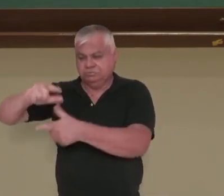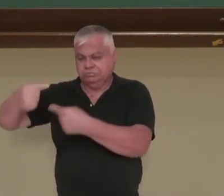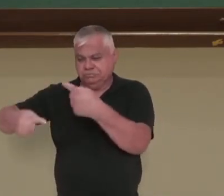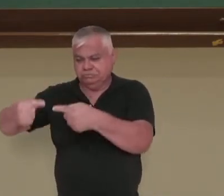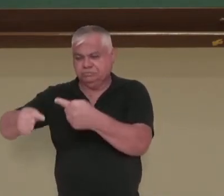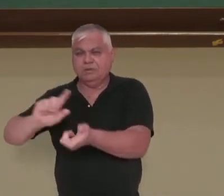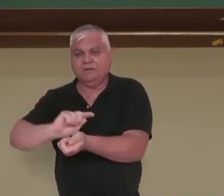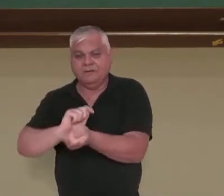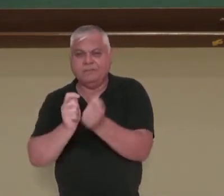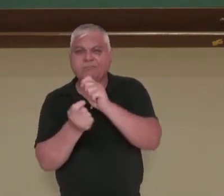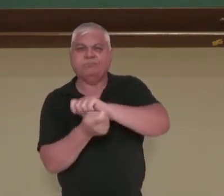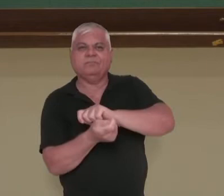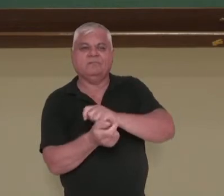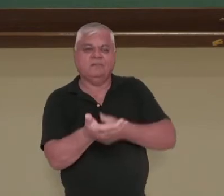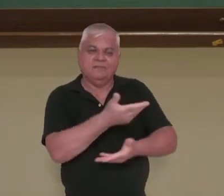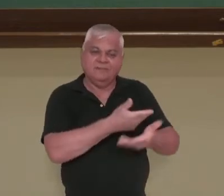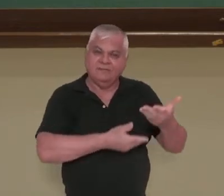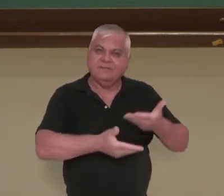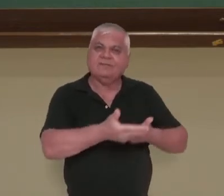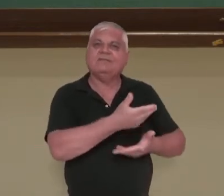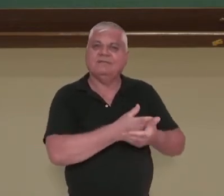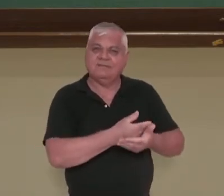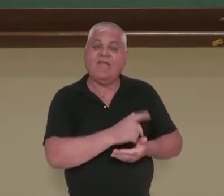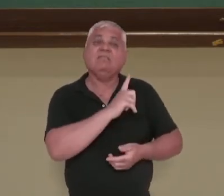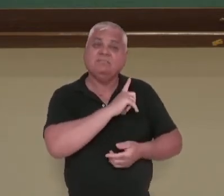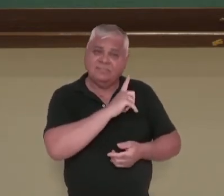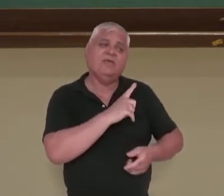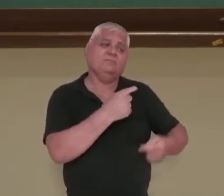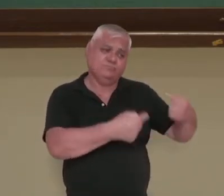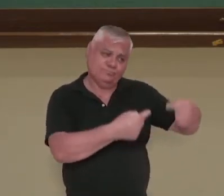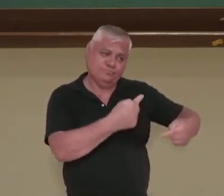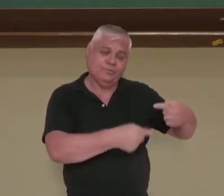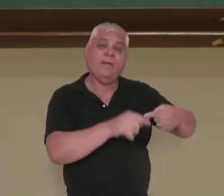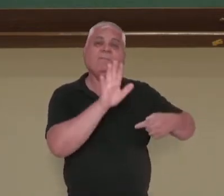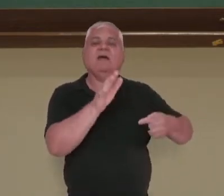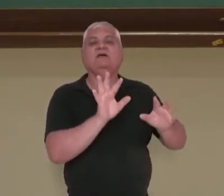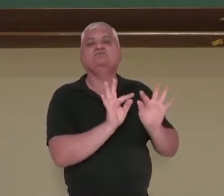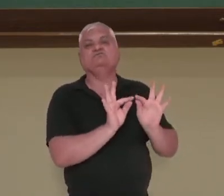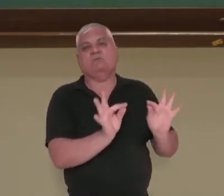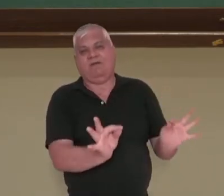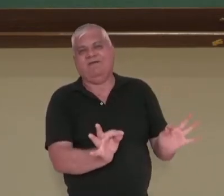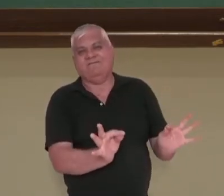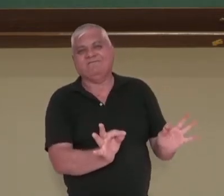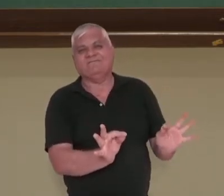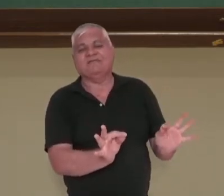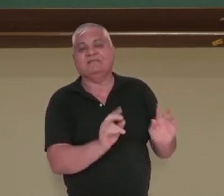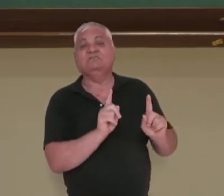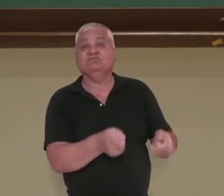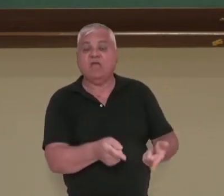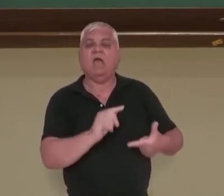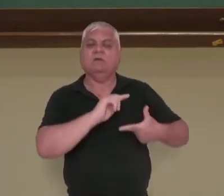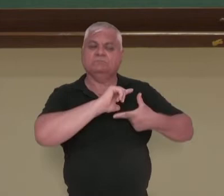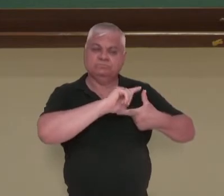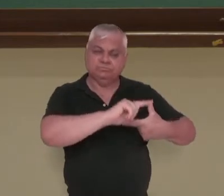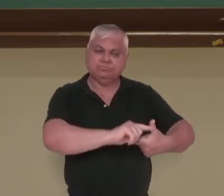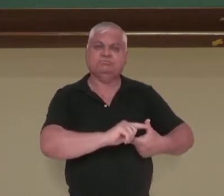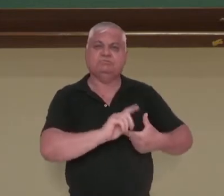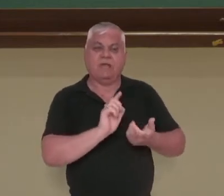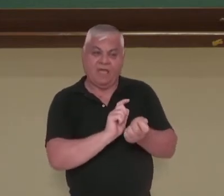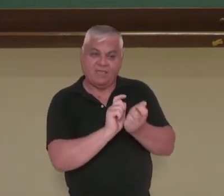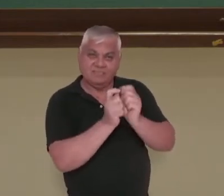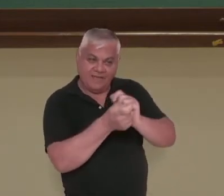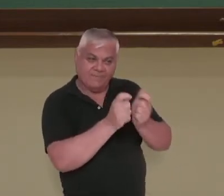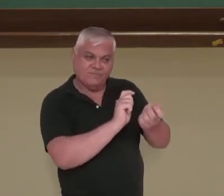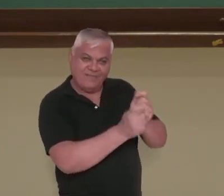competitivo para um jogo que também vai ser cooperativo. Eu pego um jogo, uma habilidade, então, que ela já é competitiva, faço